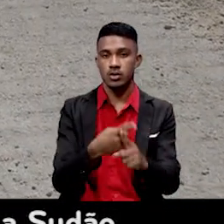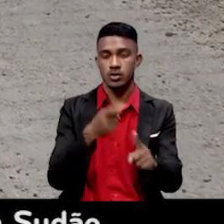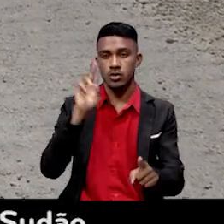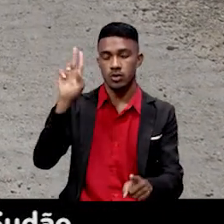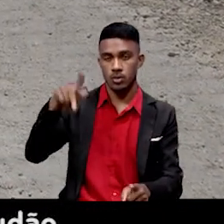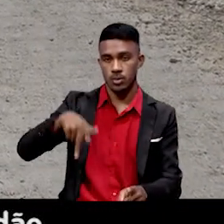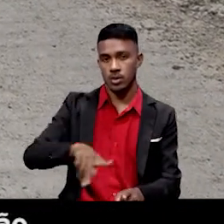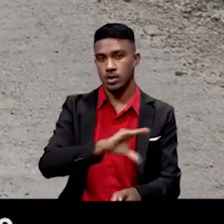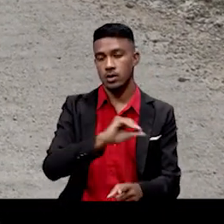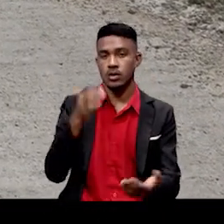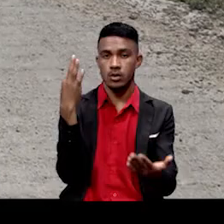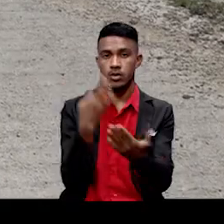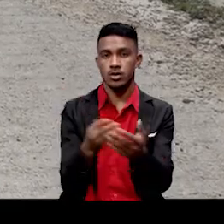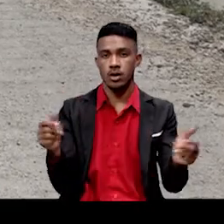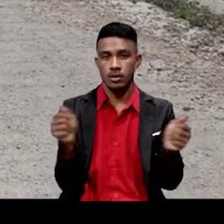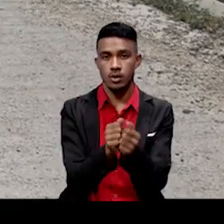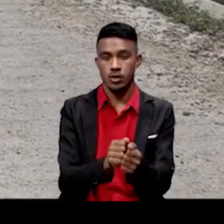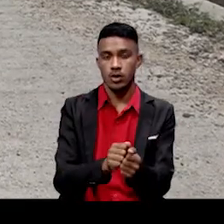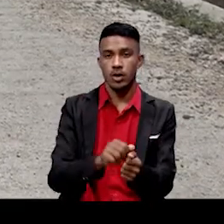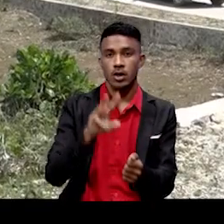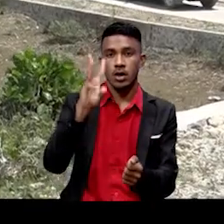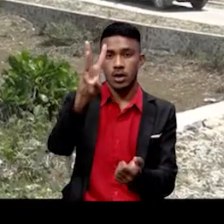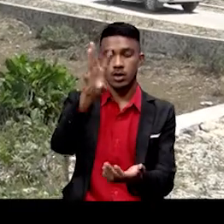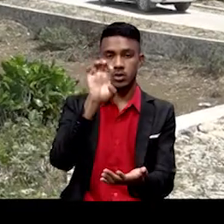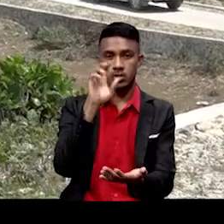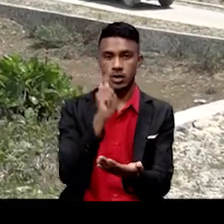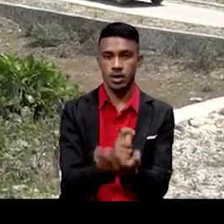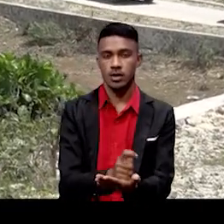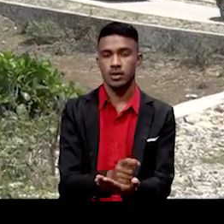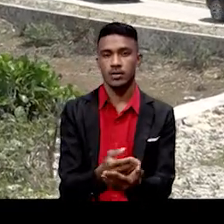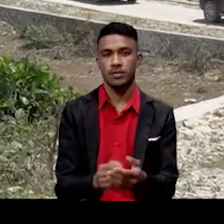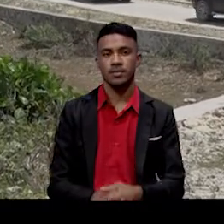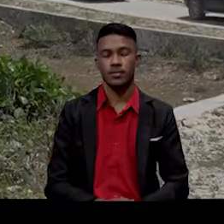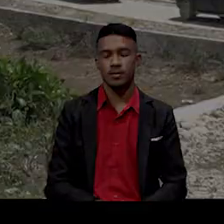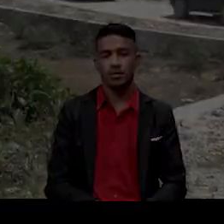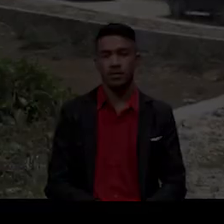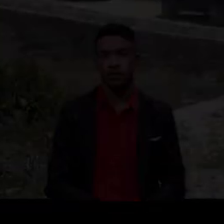Europeia ho total orçamento rihun atos nen resin. Bem-vindas menes, ziemen.